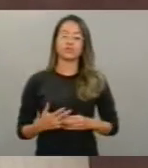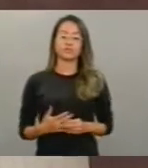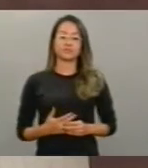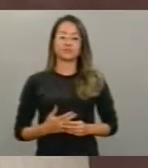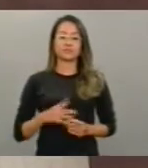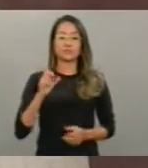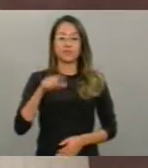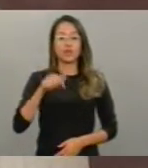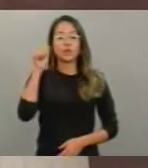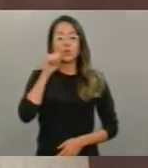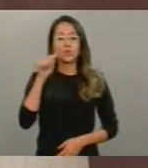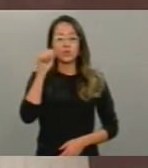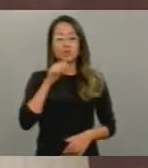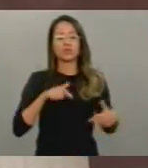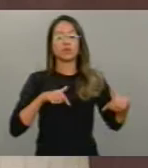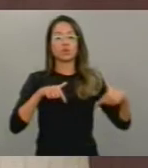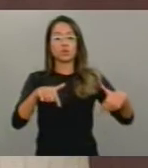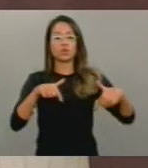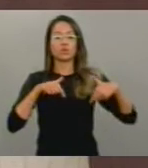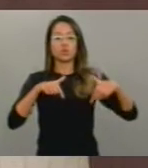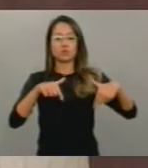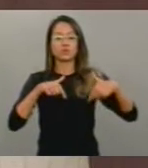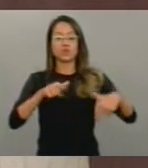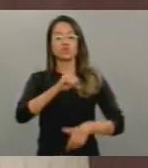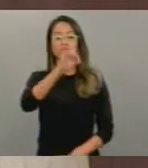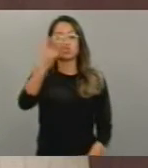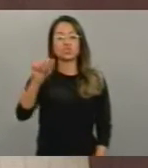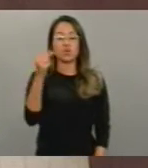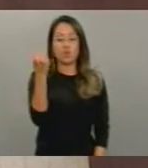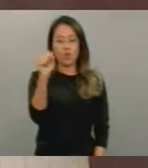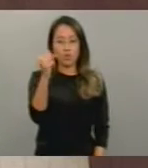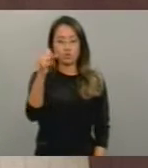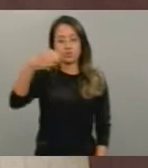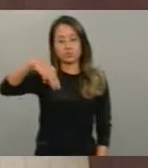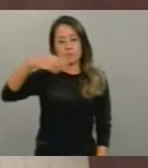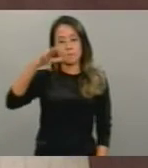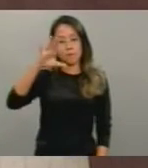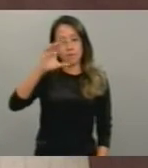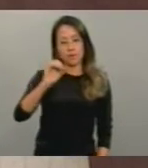mulheres em luta hoje, nesse 8 de março.